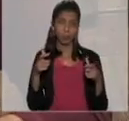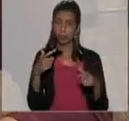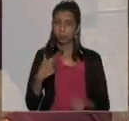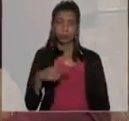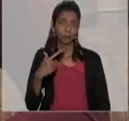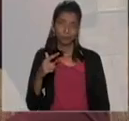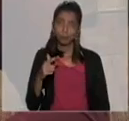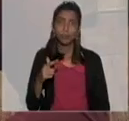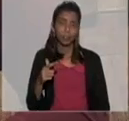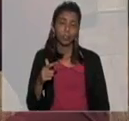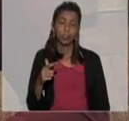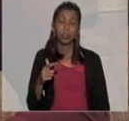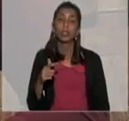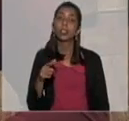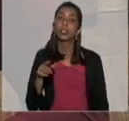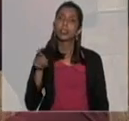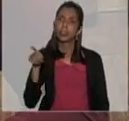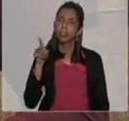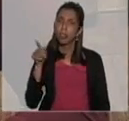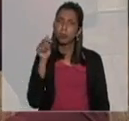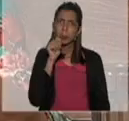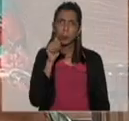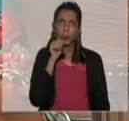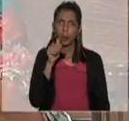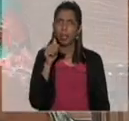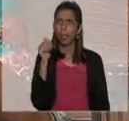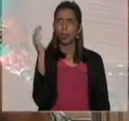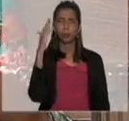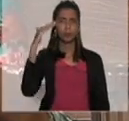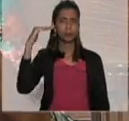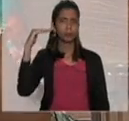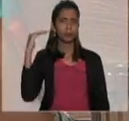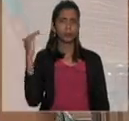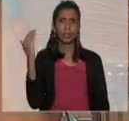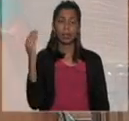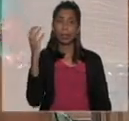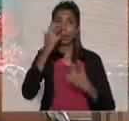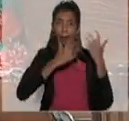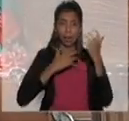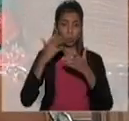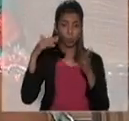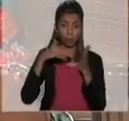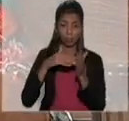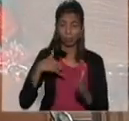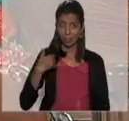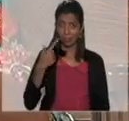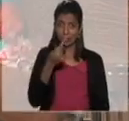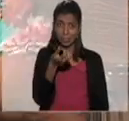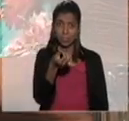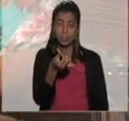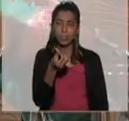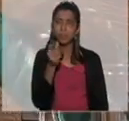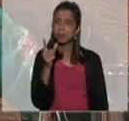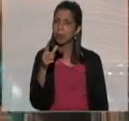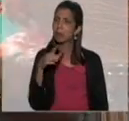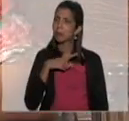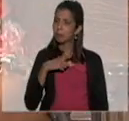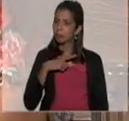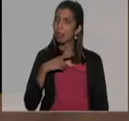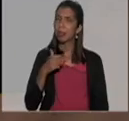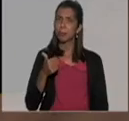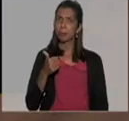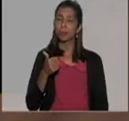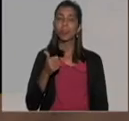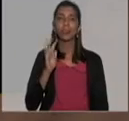está hoje não está assim cada vez menos e a e a E ela como a diva que foi que cantou até os 76 ela tinha uma coisa né